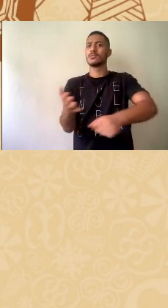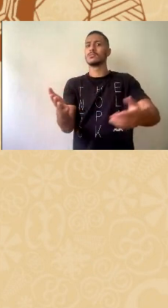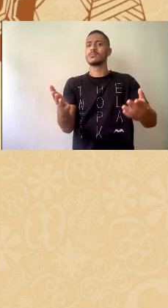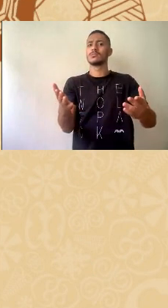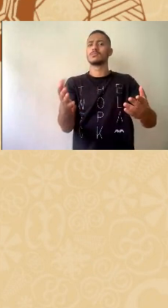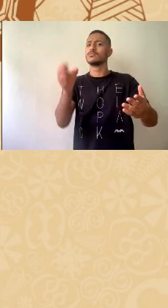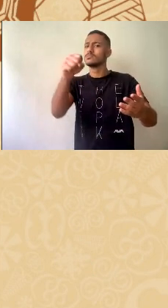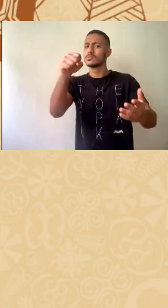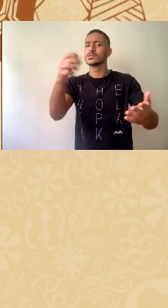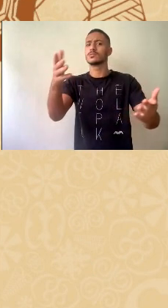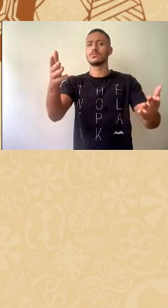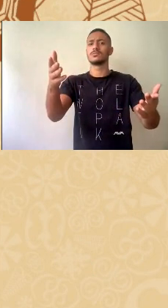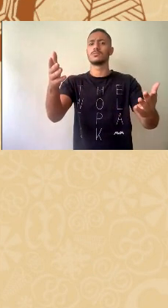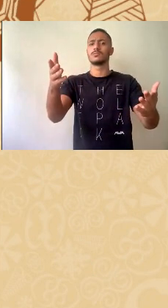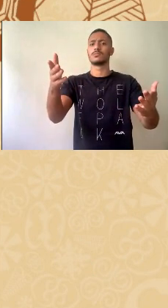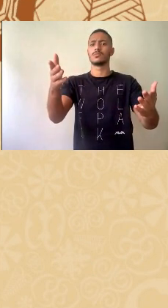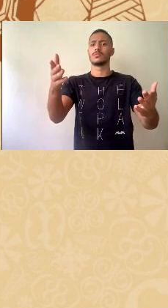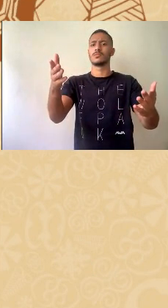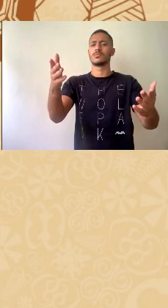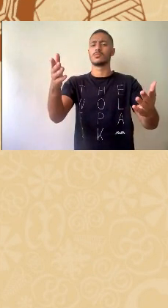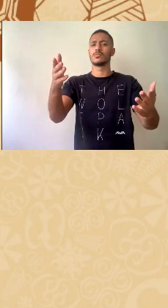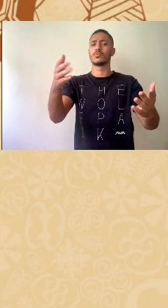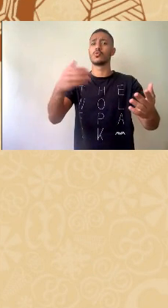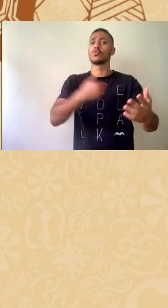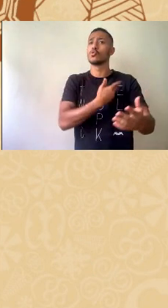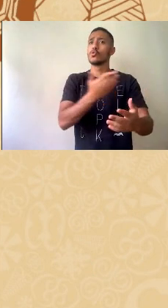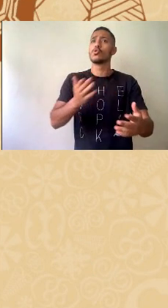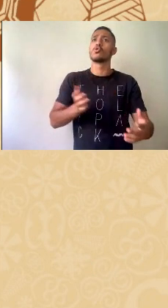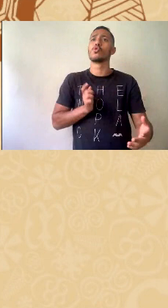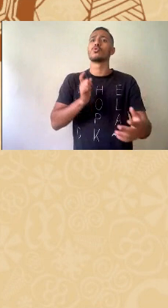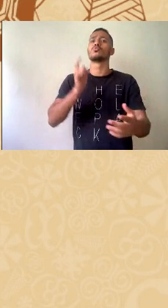Sim, somos racistas.